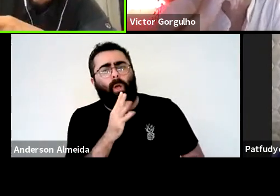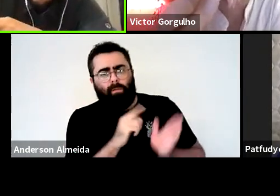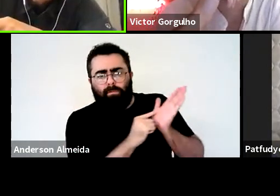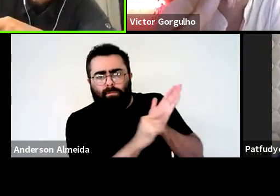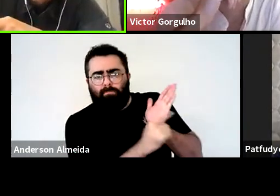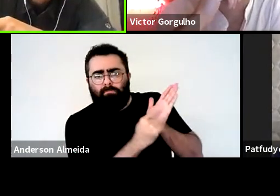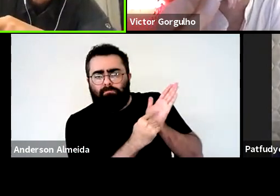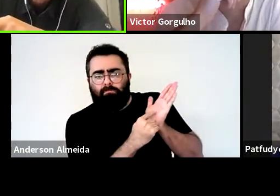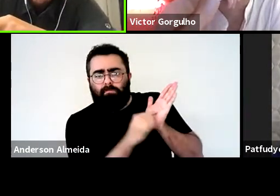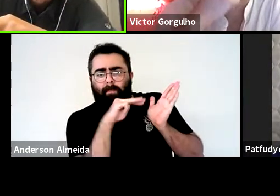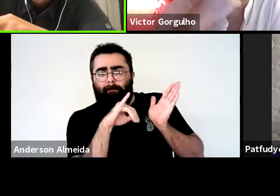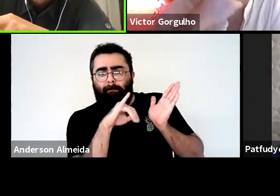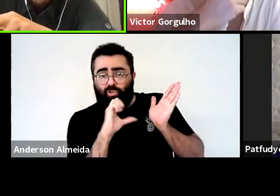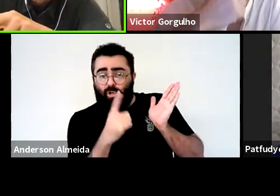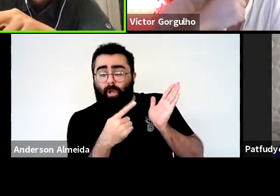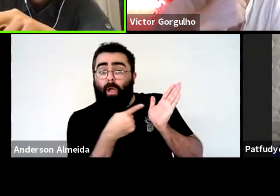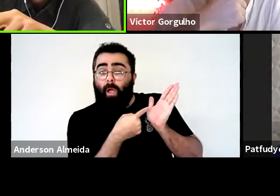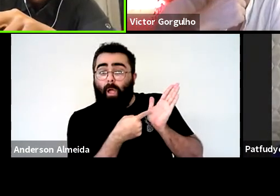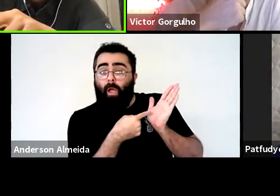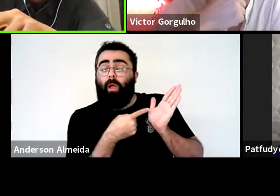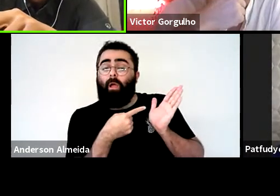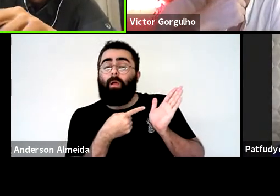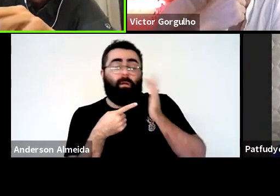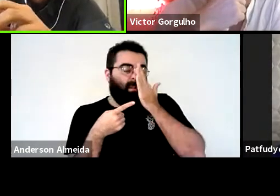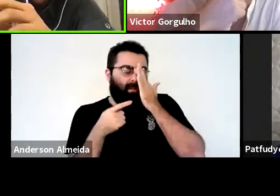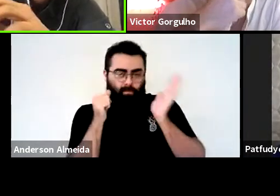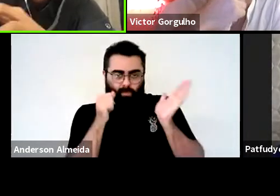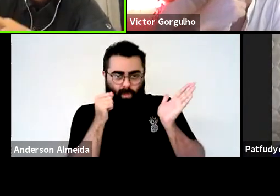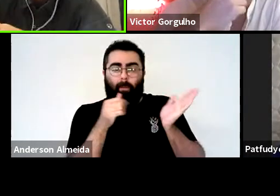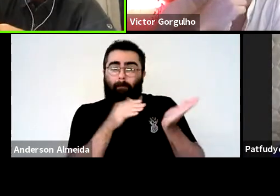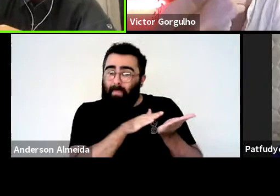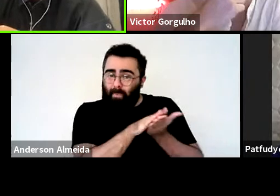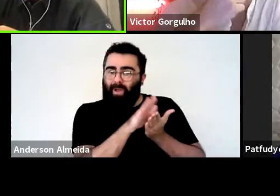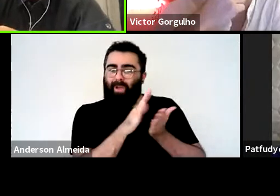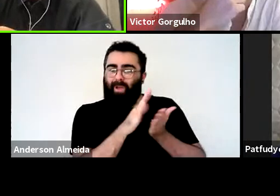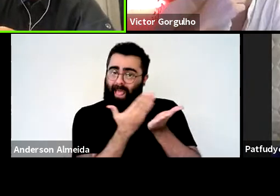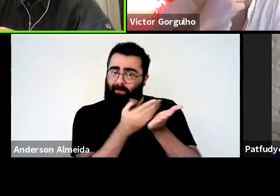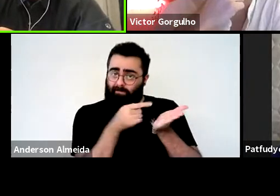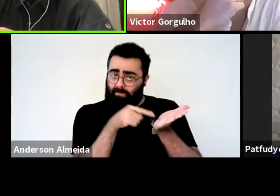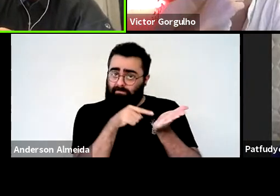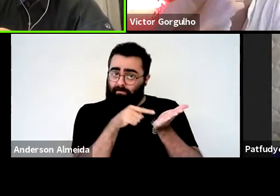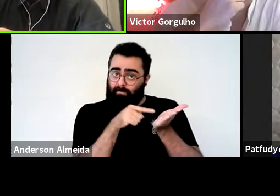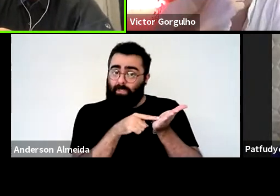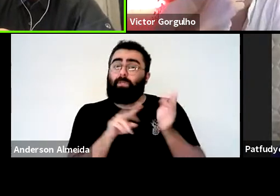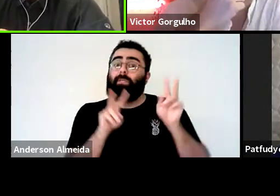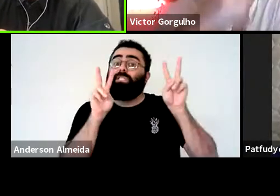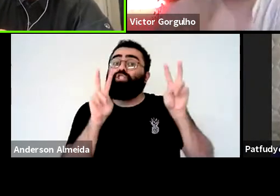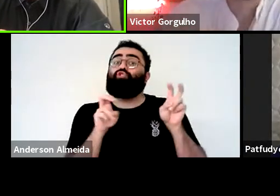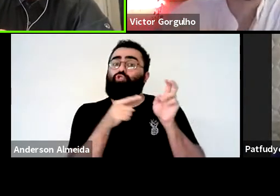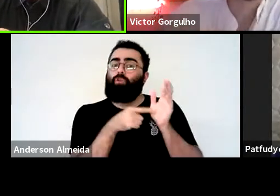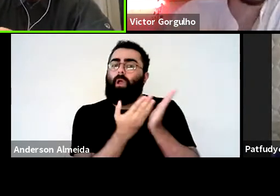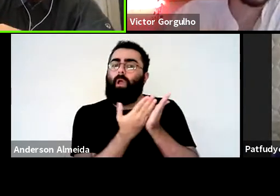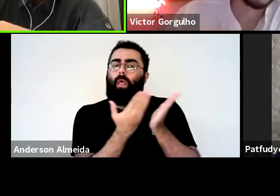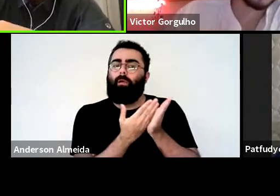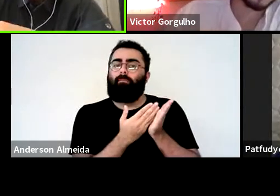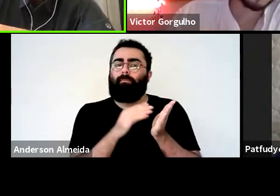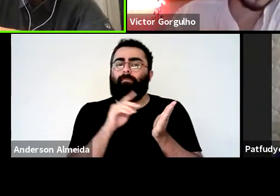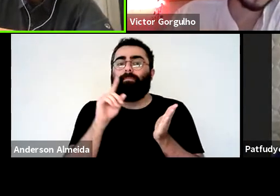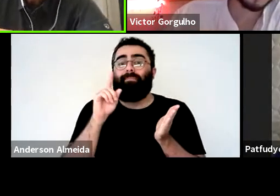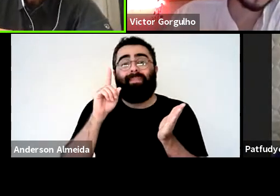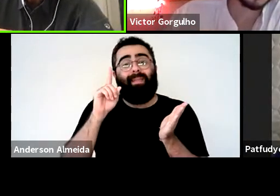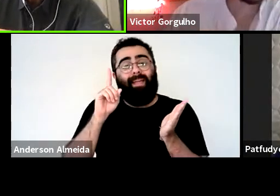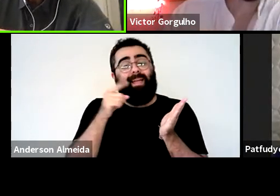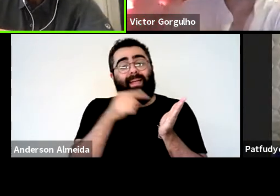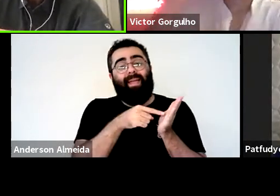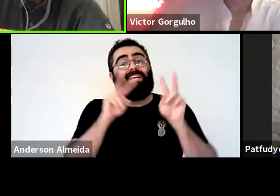publicou há uns 4 anos atrás esse livro que se chama The Physics of Blackness.